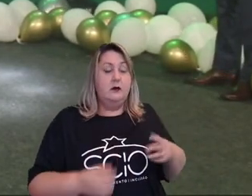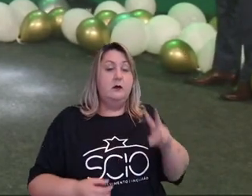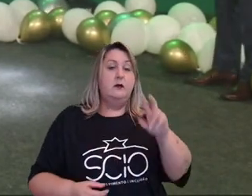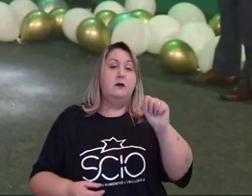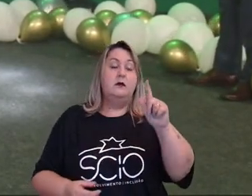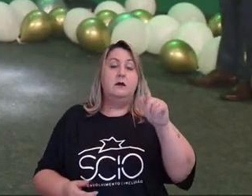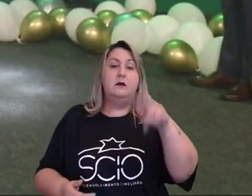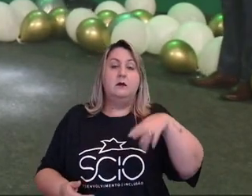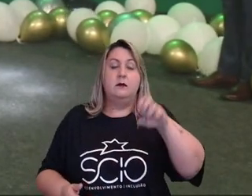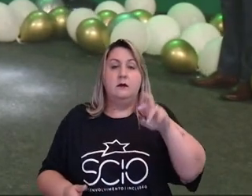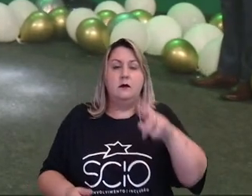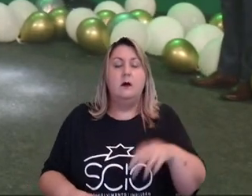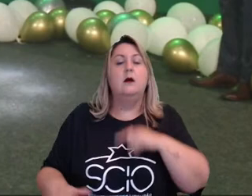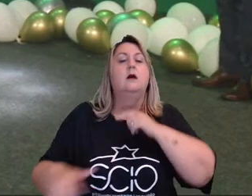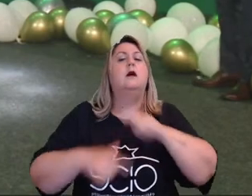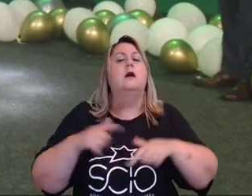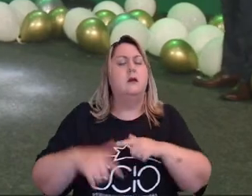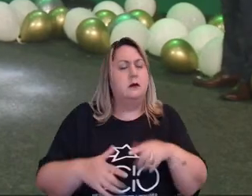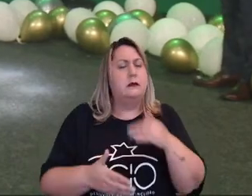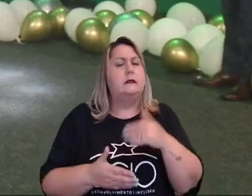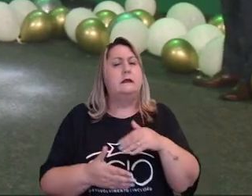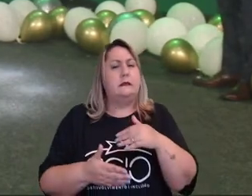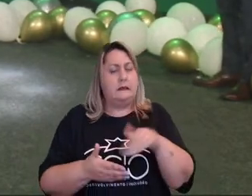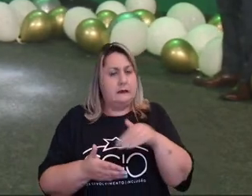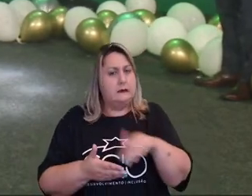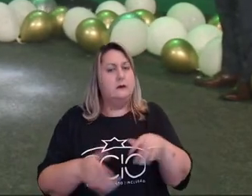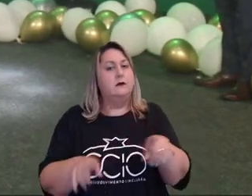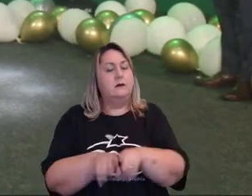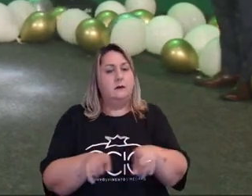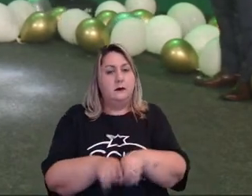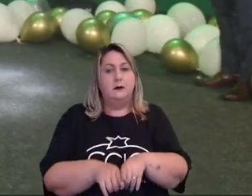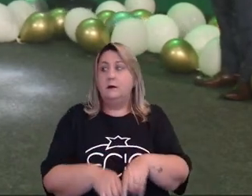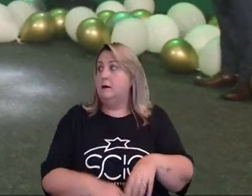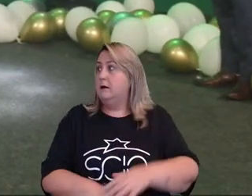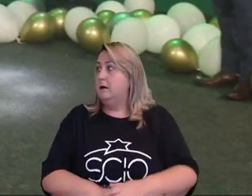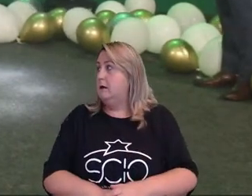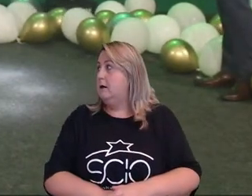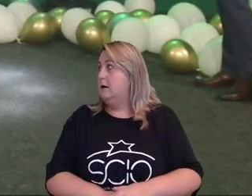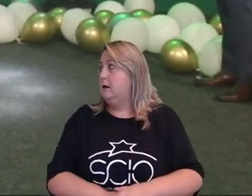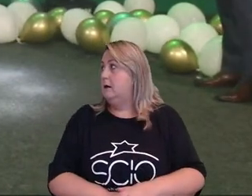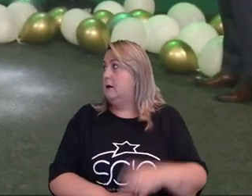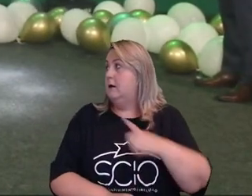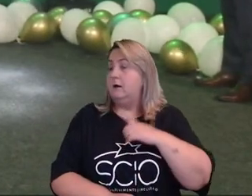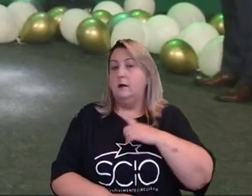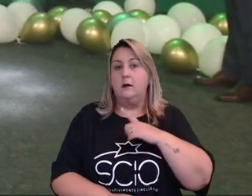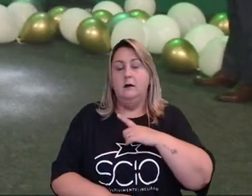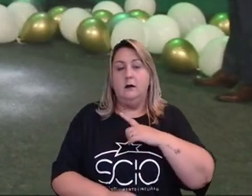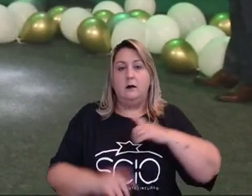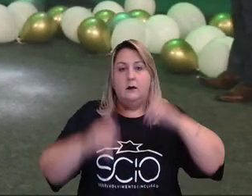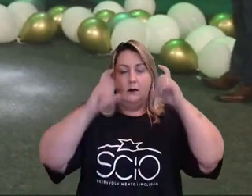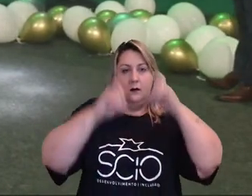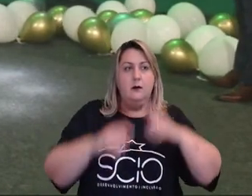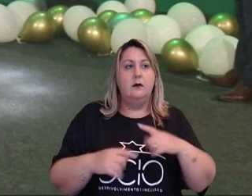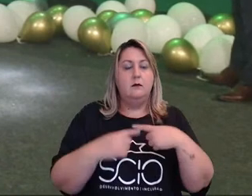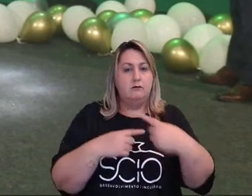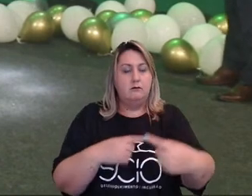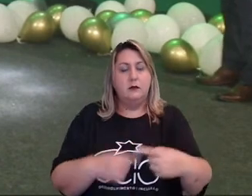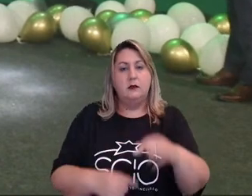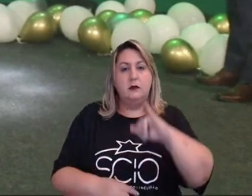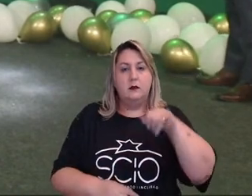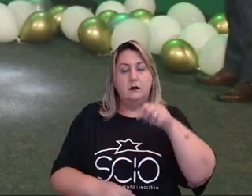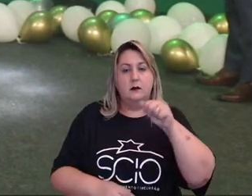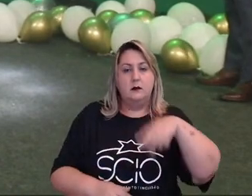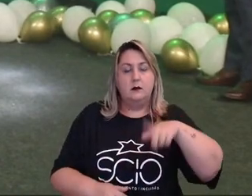está lá em Matão, trabalhando no escritório, garoto. É isso aí, está com a imagem da nossa semana. Parabéns. A